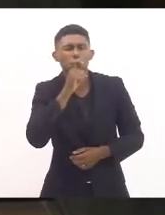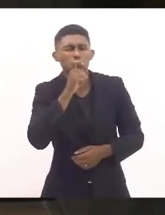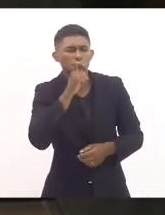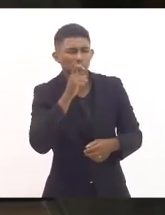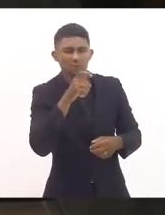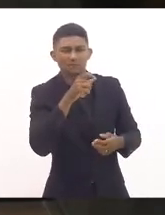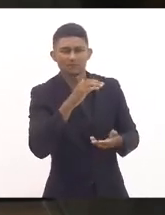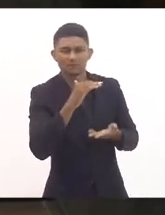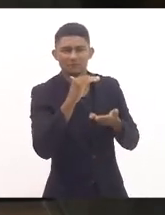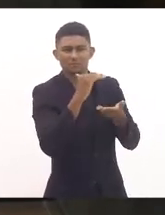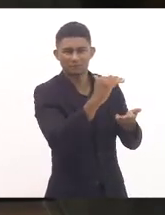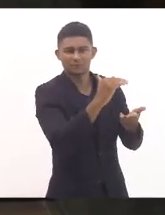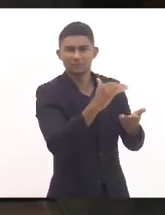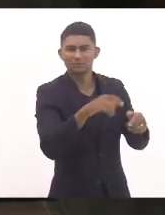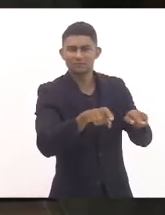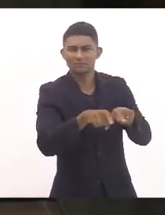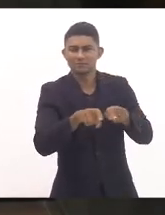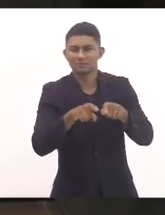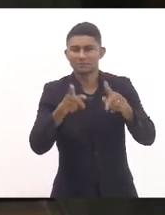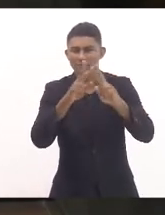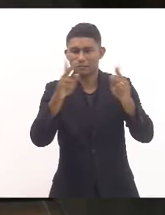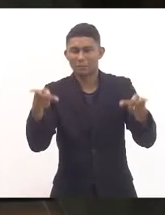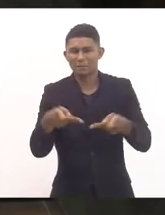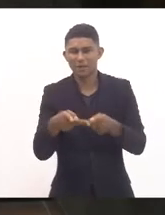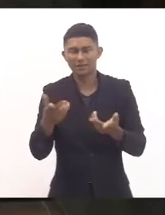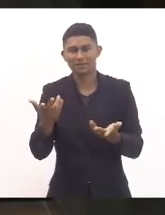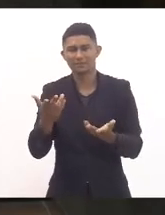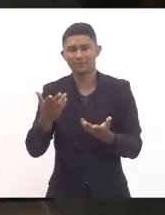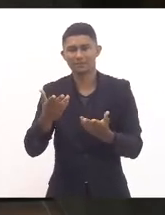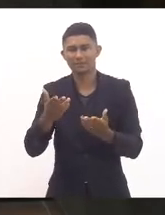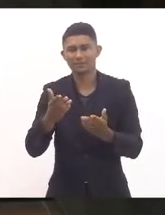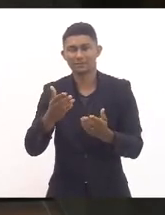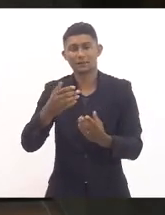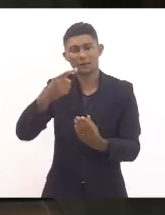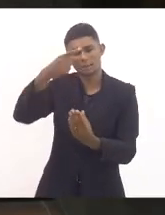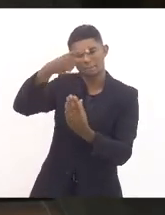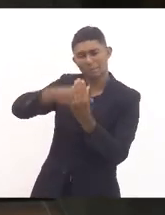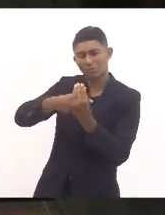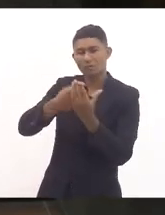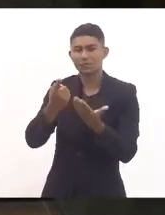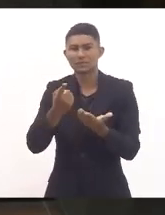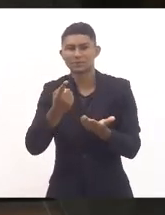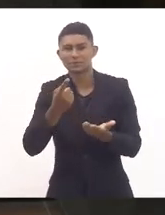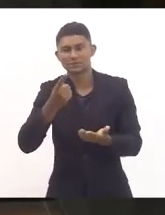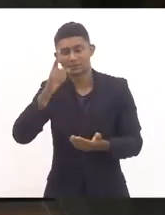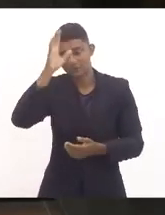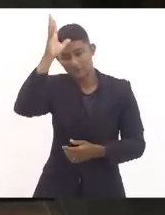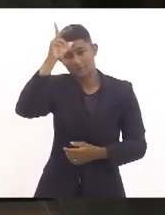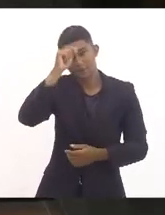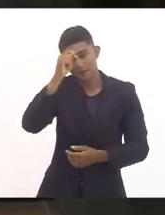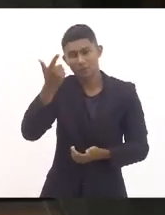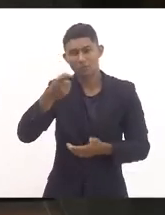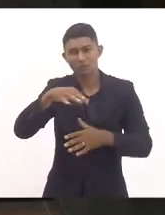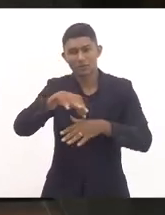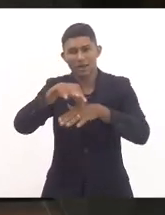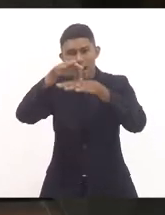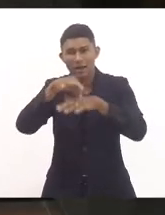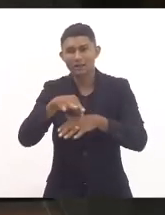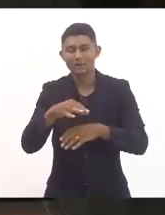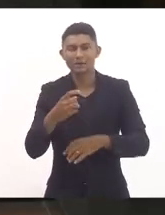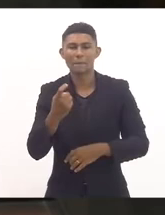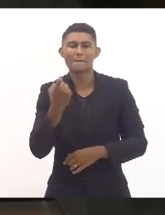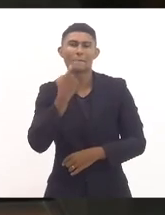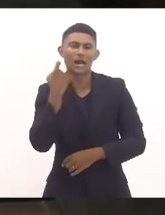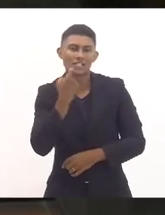de massas, pizzas, hambúrgueres, extratos de carne, de frango ou peixe empanado do tipo